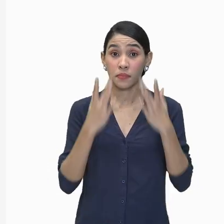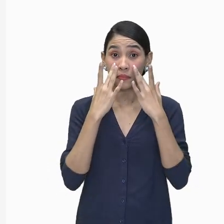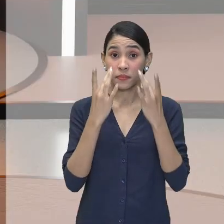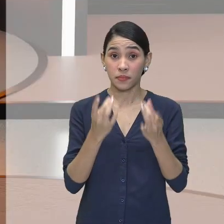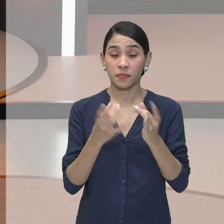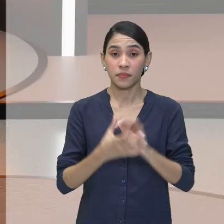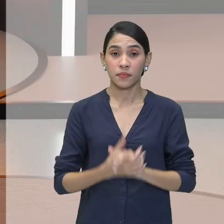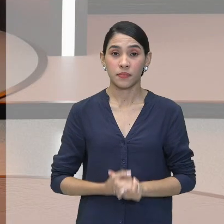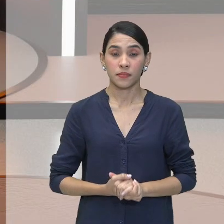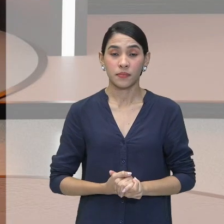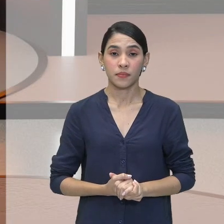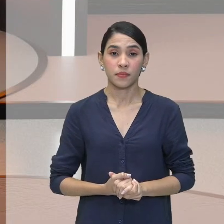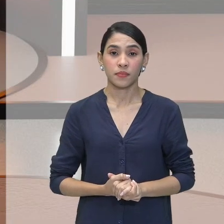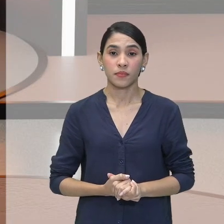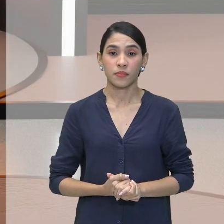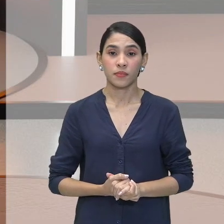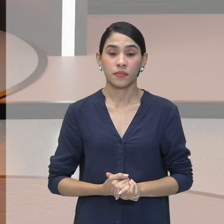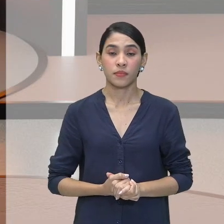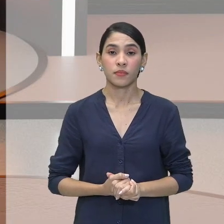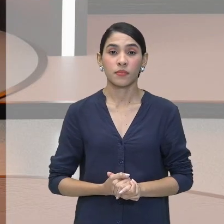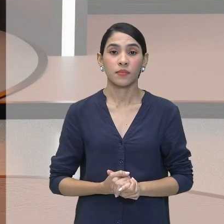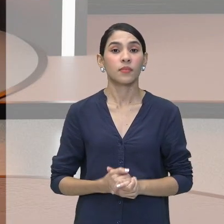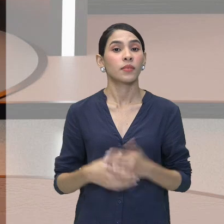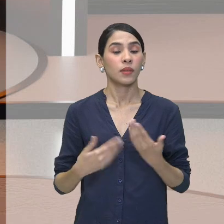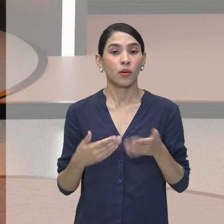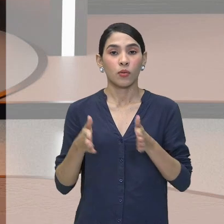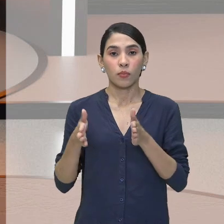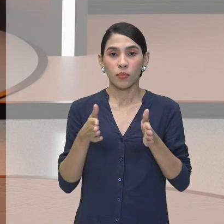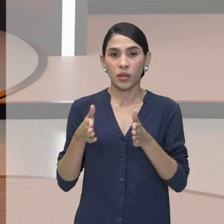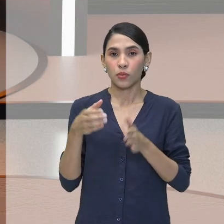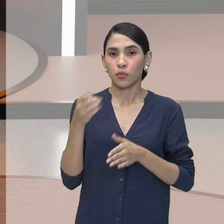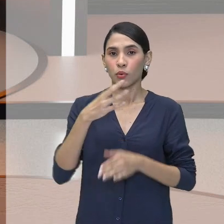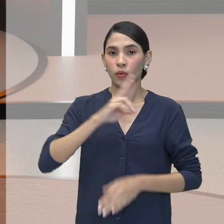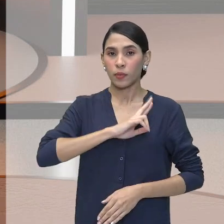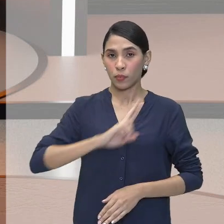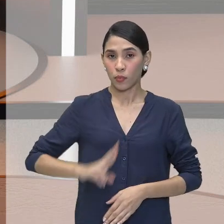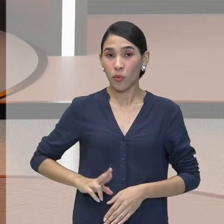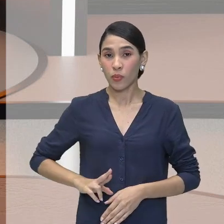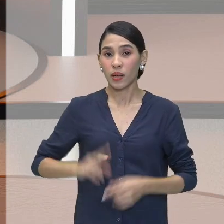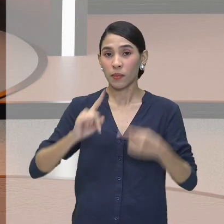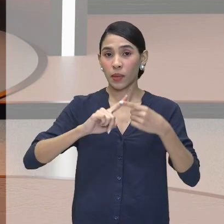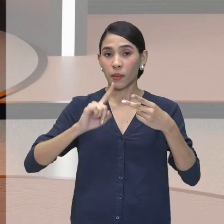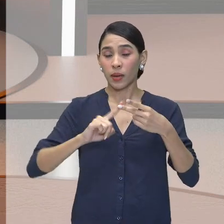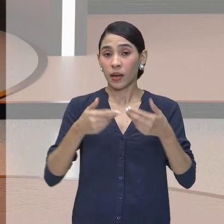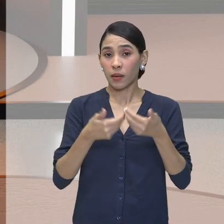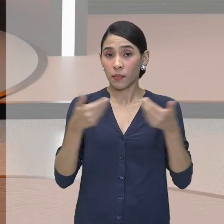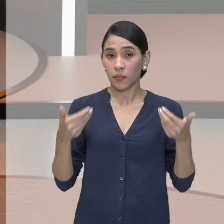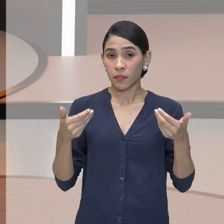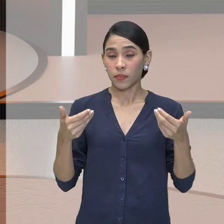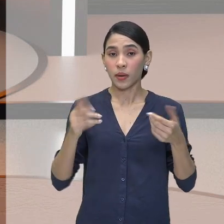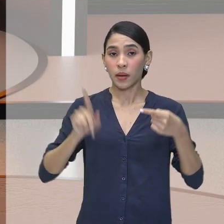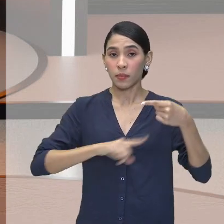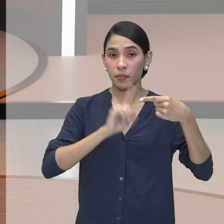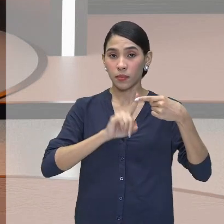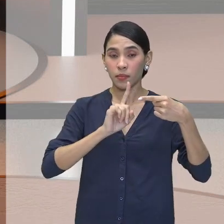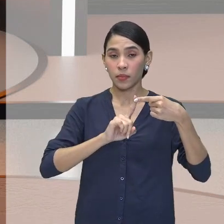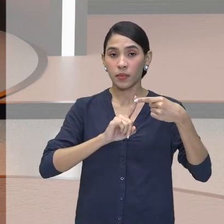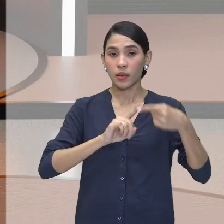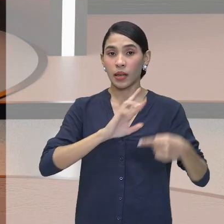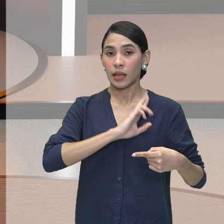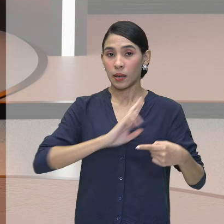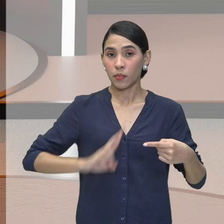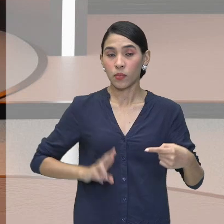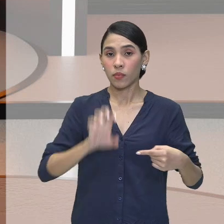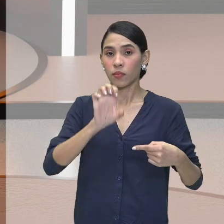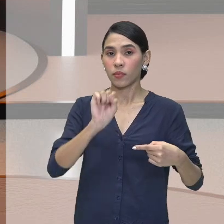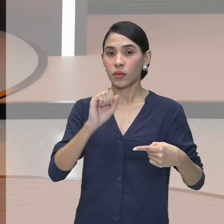mim, rapidinho. Esse momento da República vai ser dividido em duas fases, tá bom? A primeira é chamada de República da